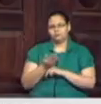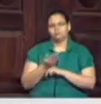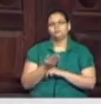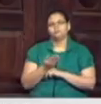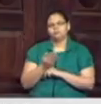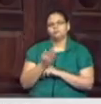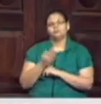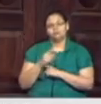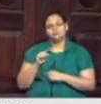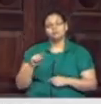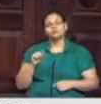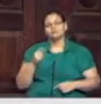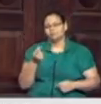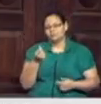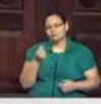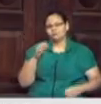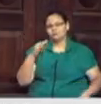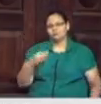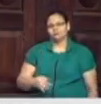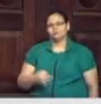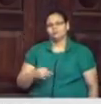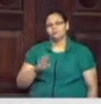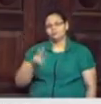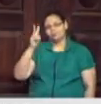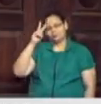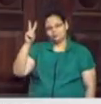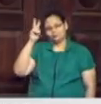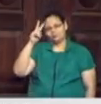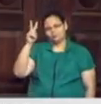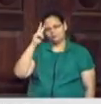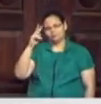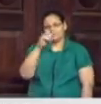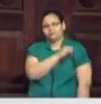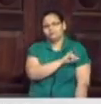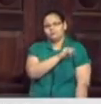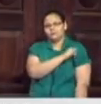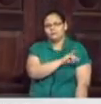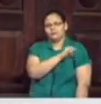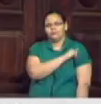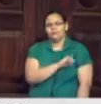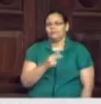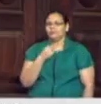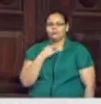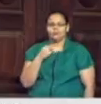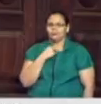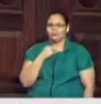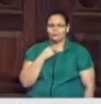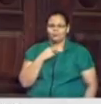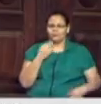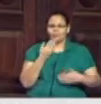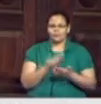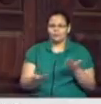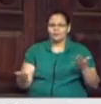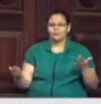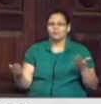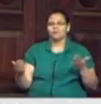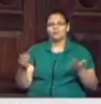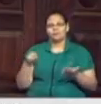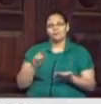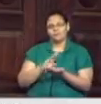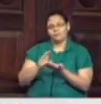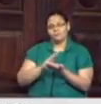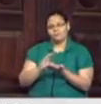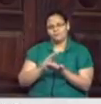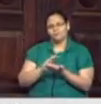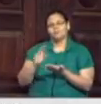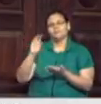sustentável, praticando preço justo, mas, sobretudo, lembrar que o Rio de Janeiro não pode perder o seu Conselho Estadual de